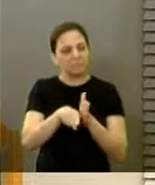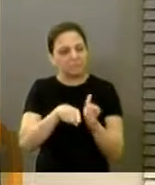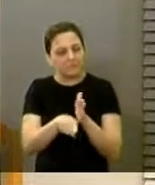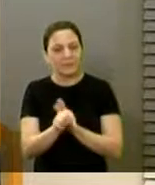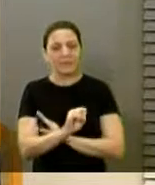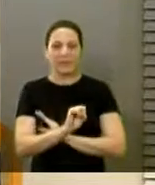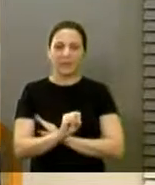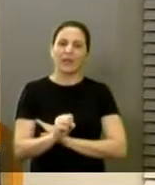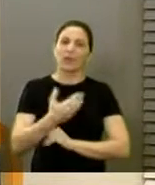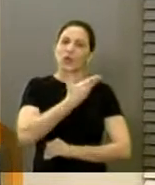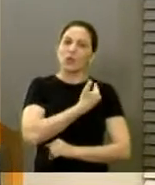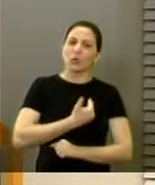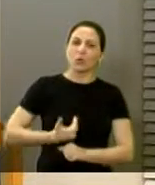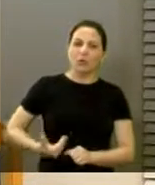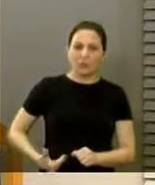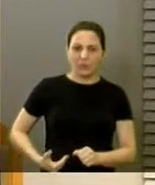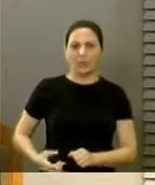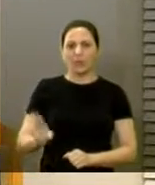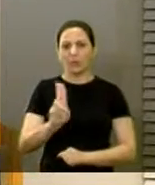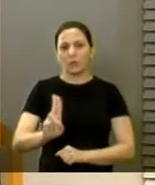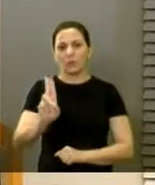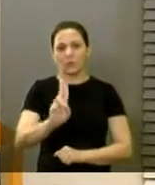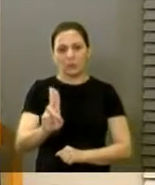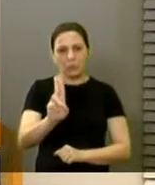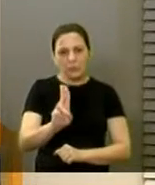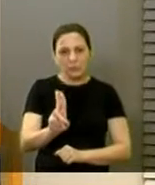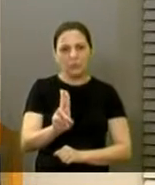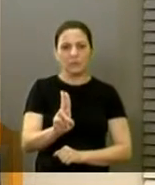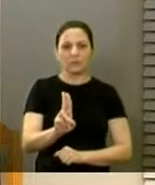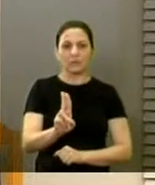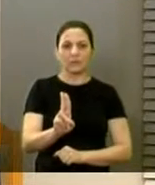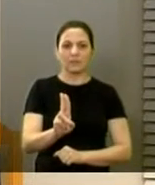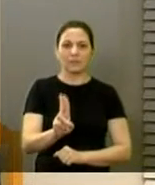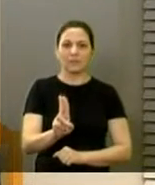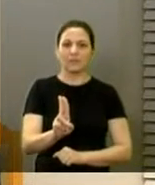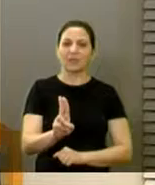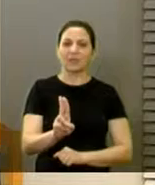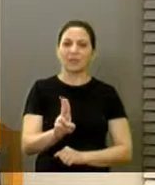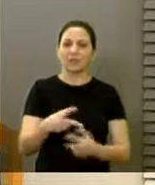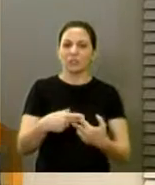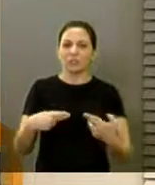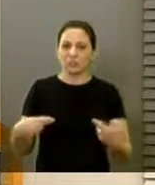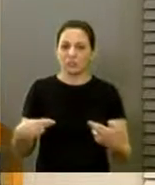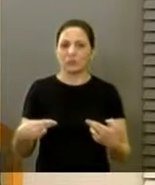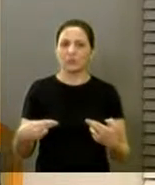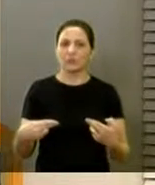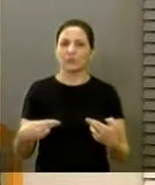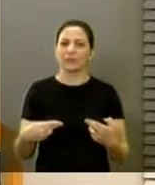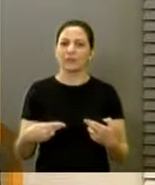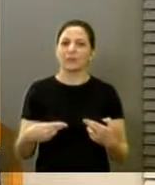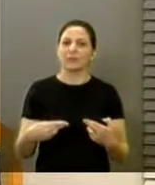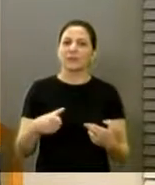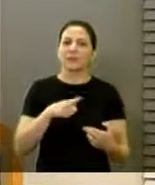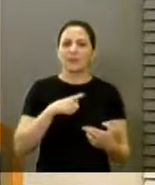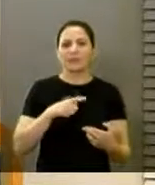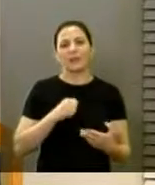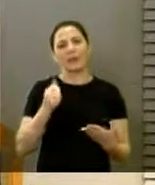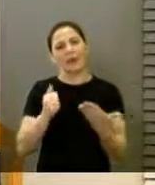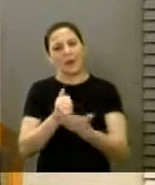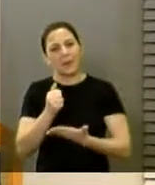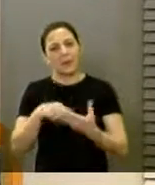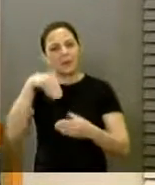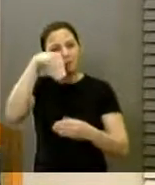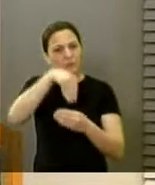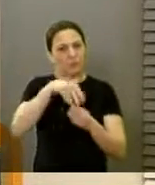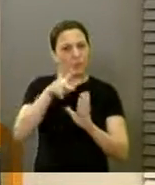governo também se utiliza das prerrogativas que tem para manter a base aqui votar